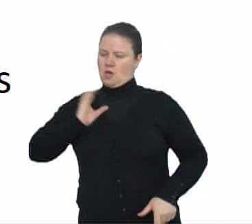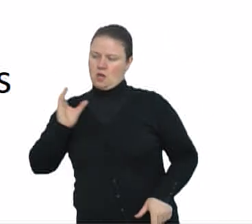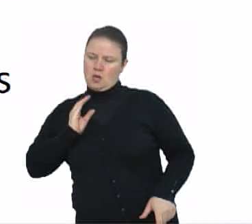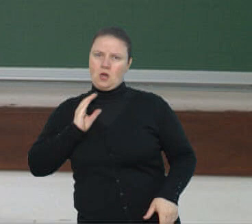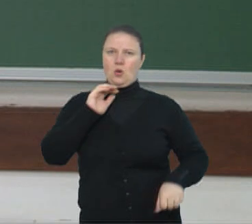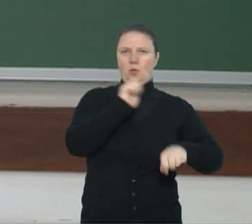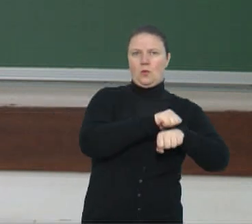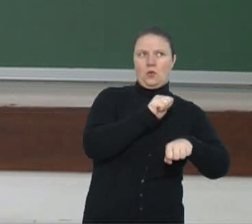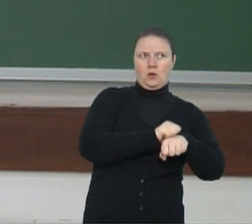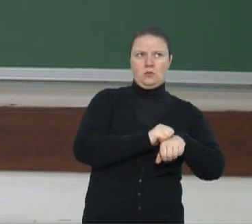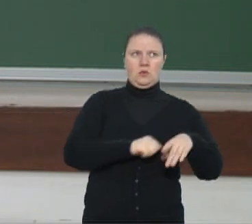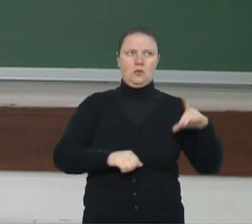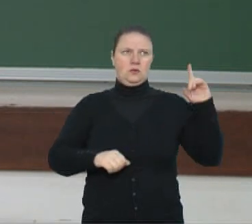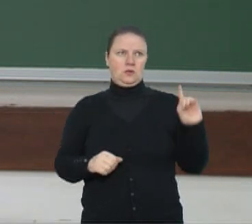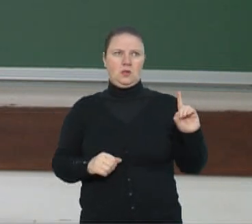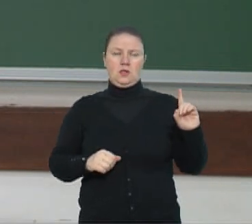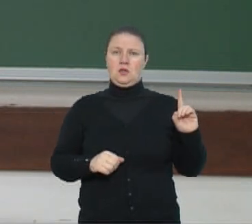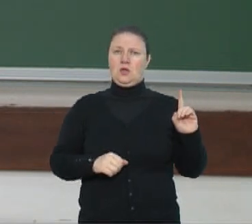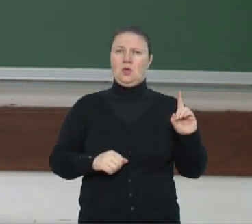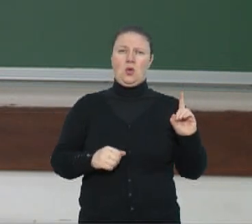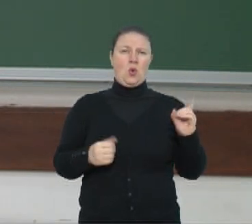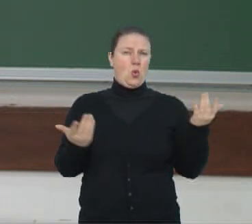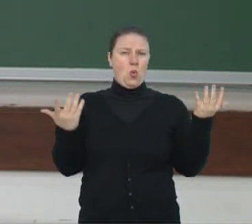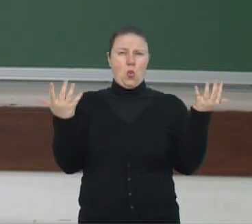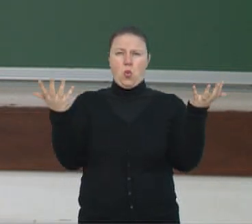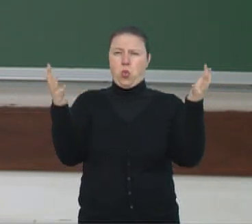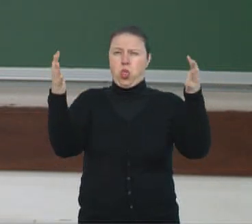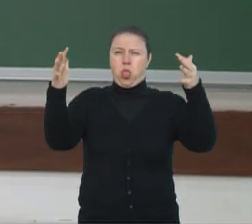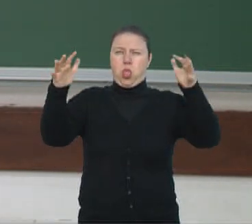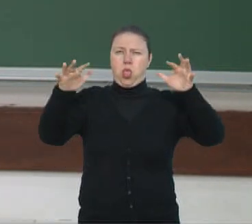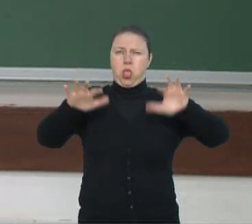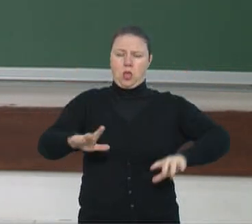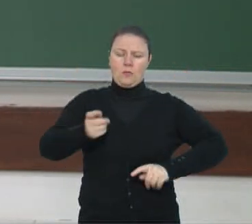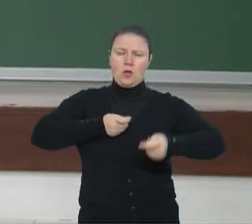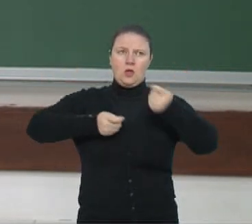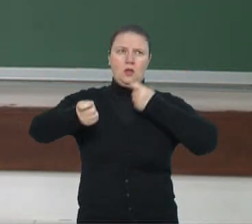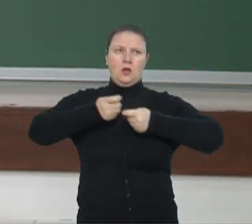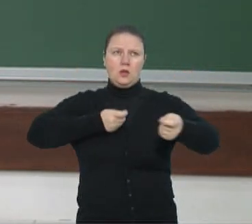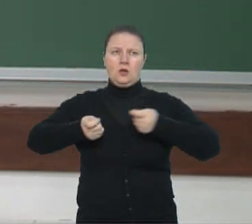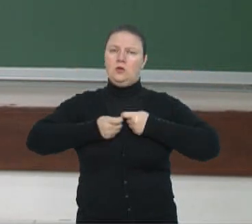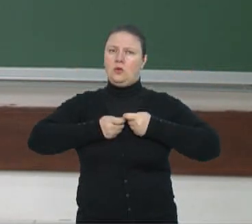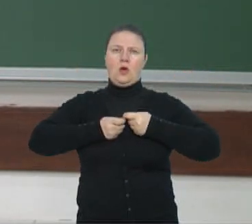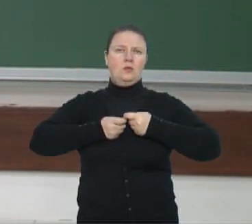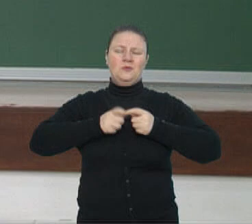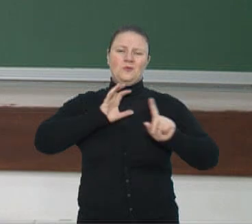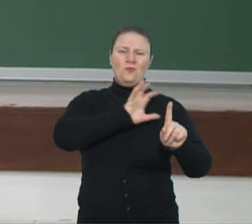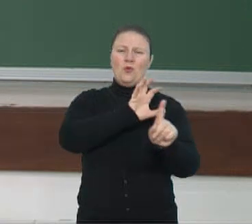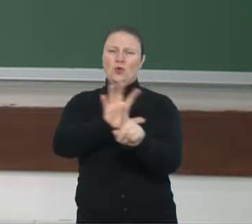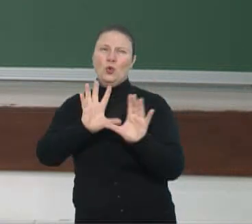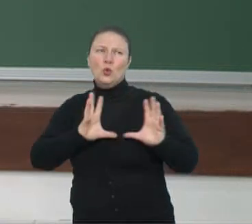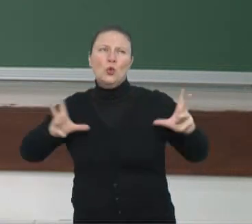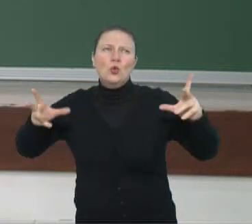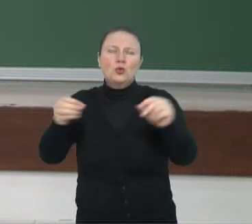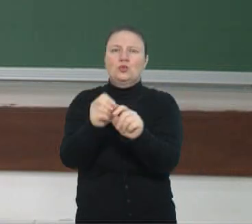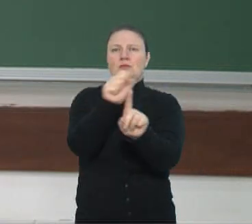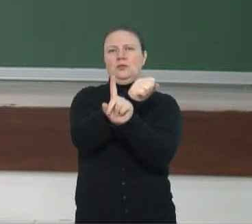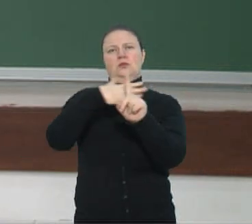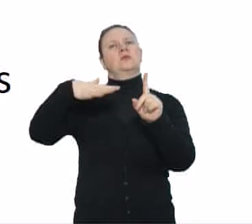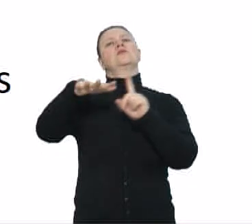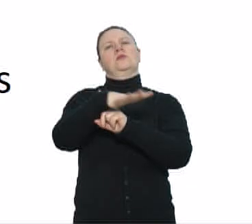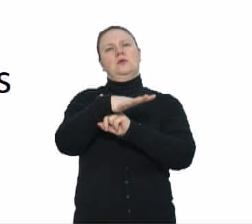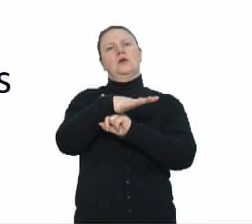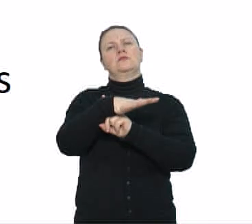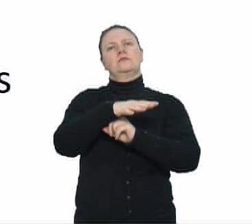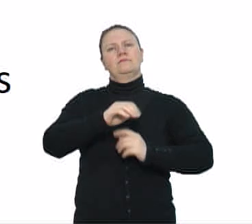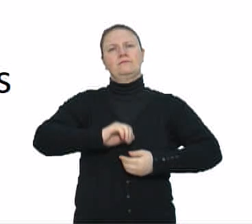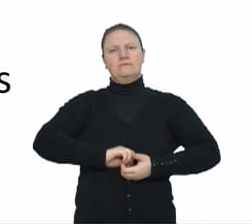atingiu todas as classes sociais? Vocês terão aí uns minutinhos para responder essa atividade e já retornamos com a resposta para vocês.